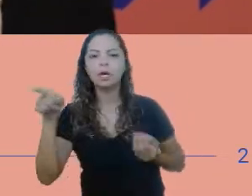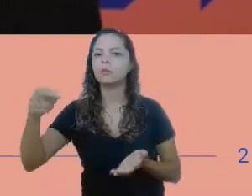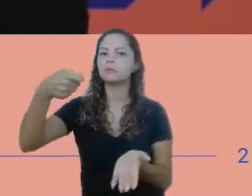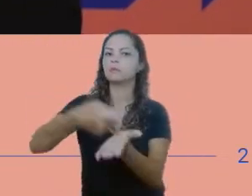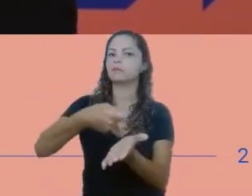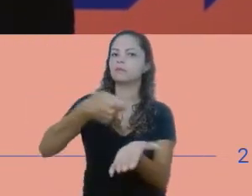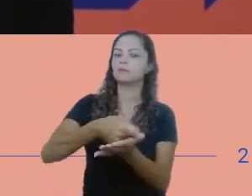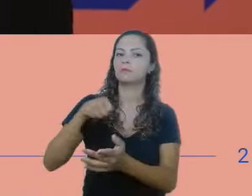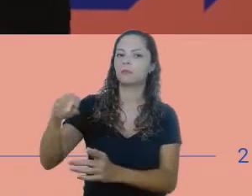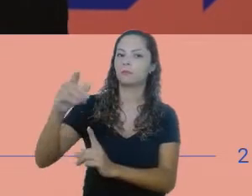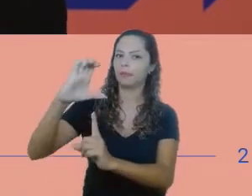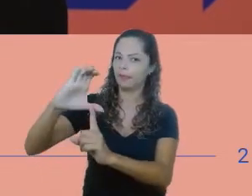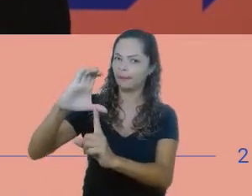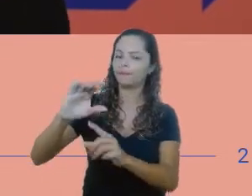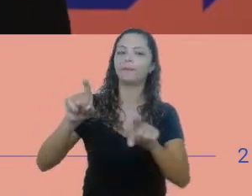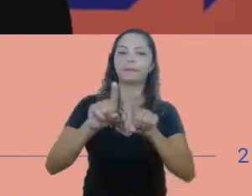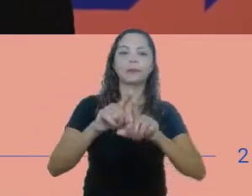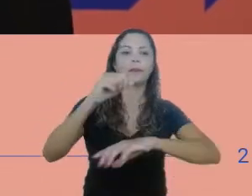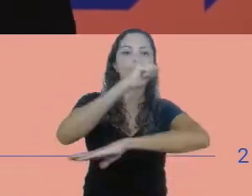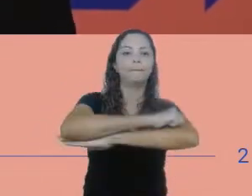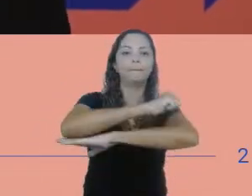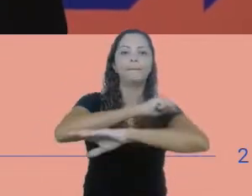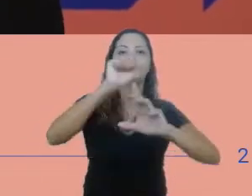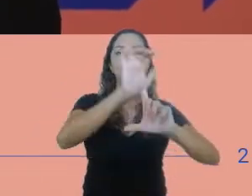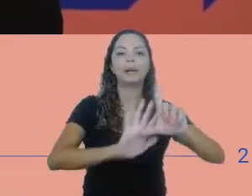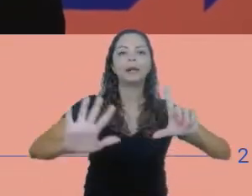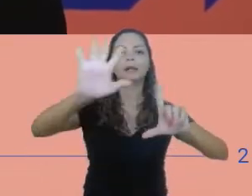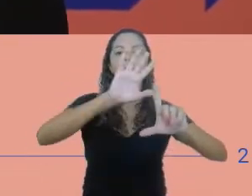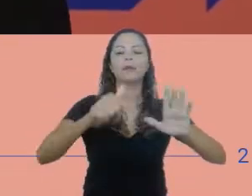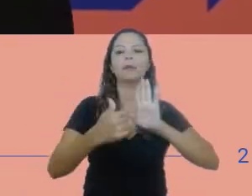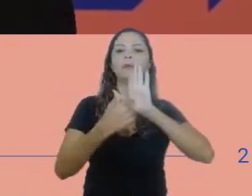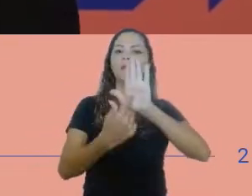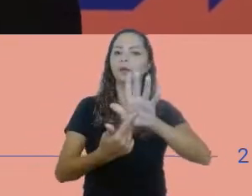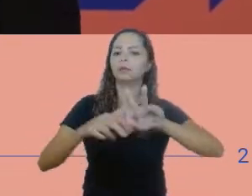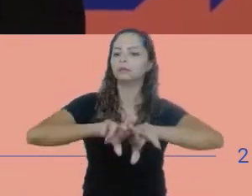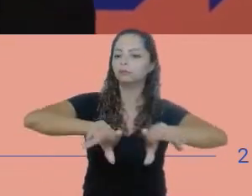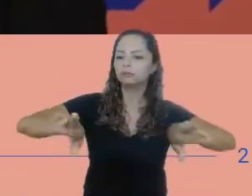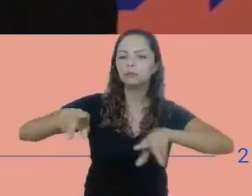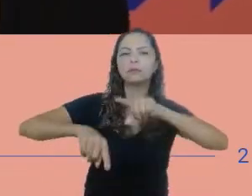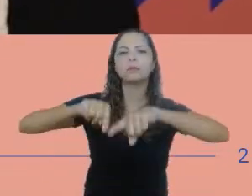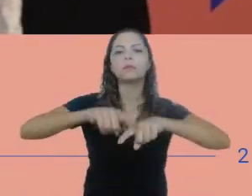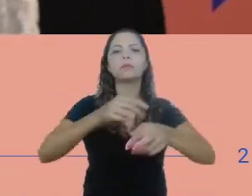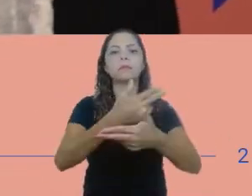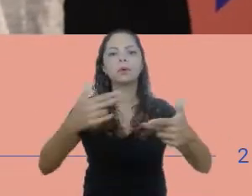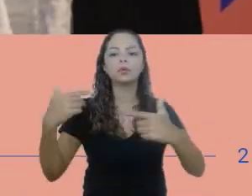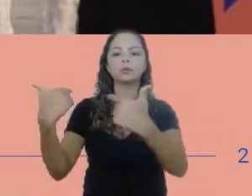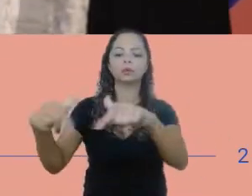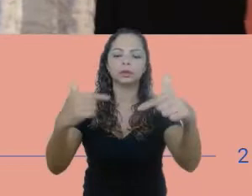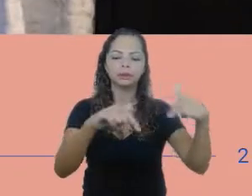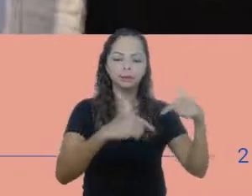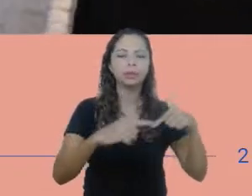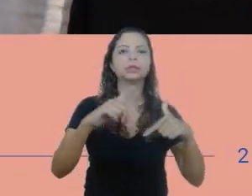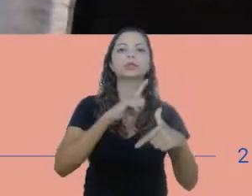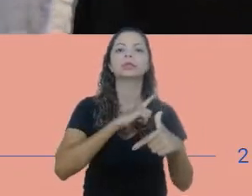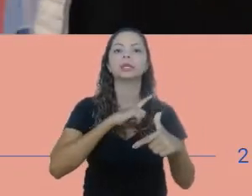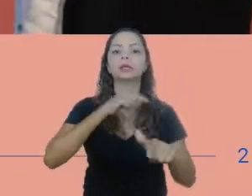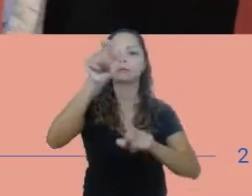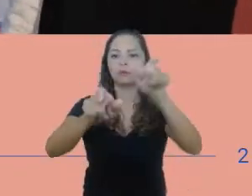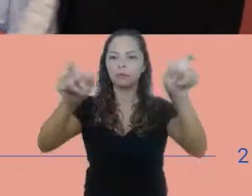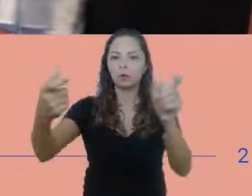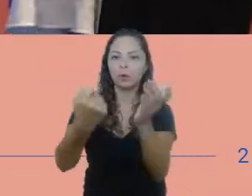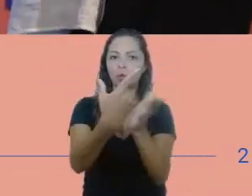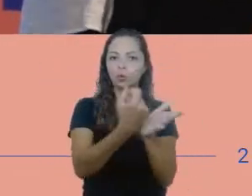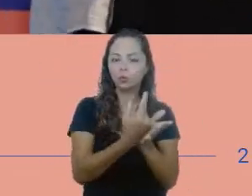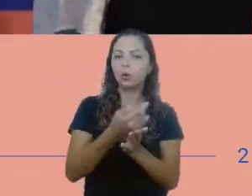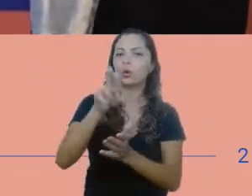trazendo aí a transformação de produtos e serviços consumidores e usuários Então esse é o papel que a